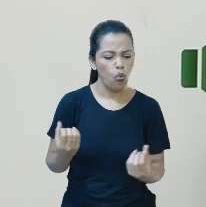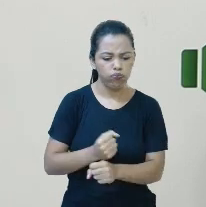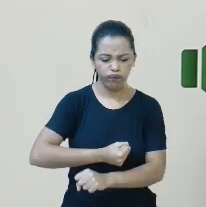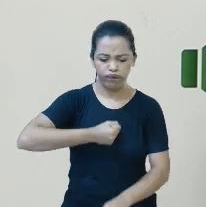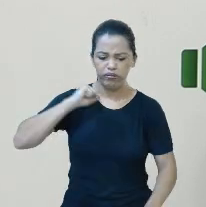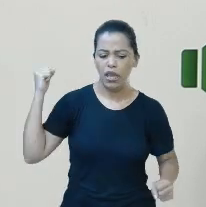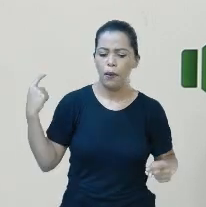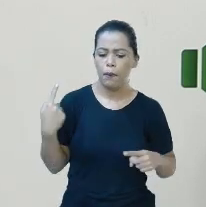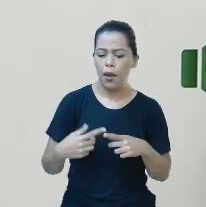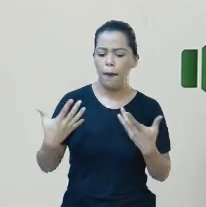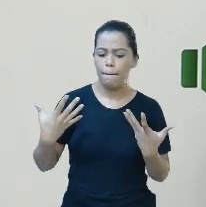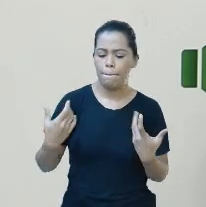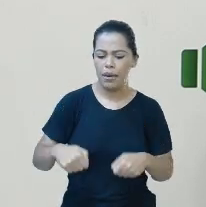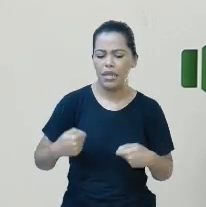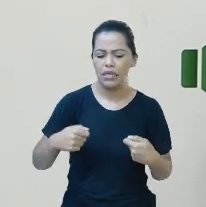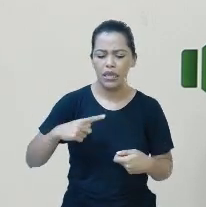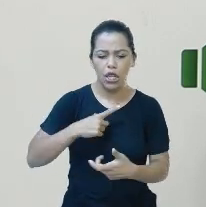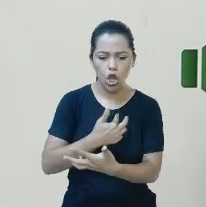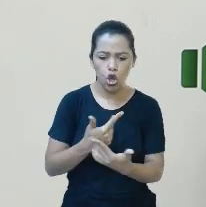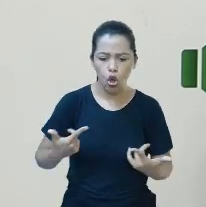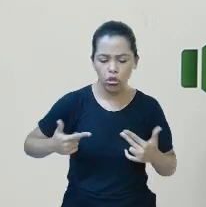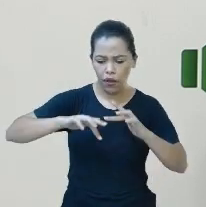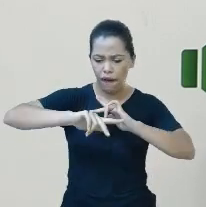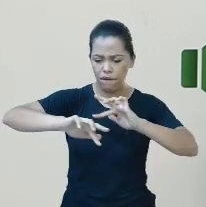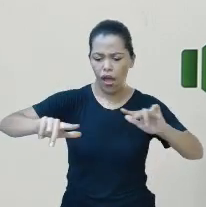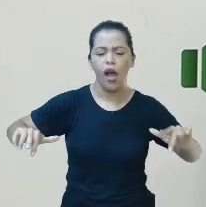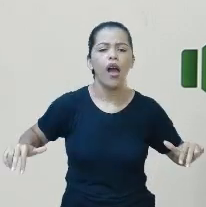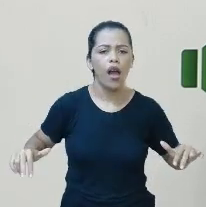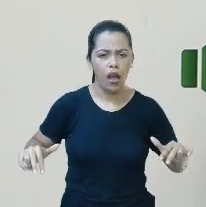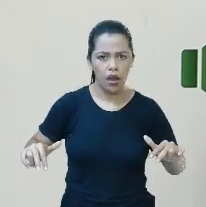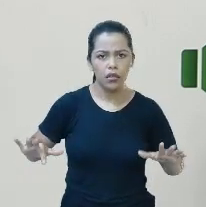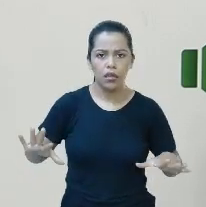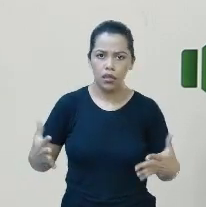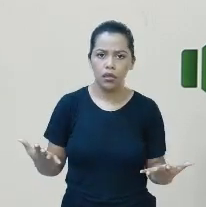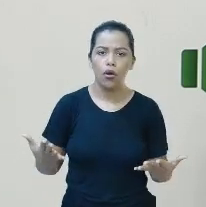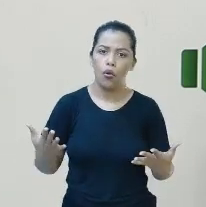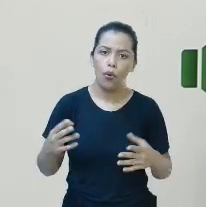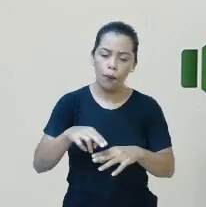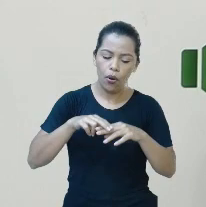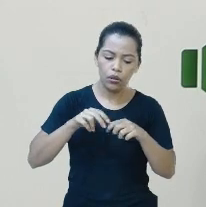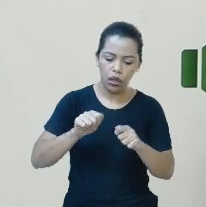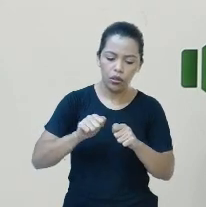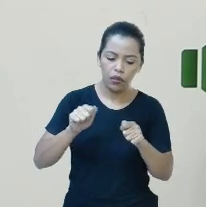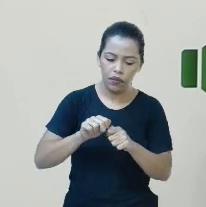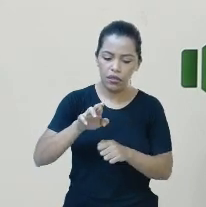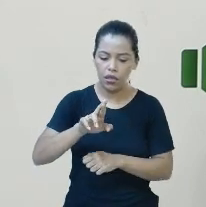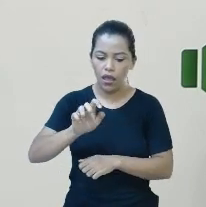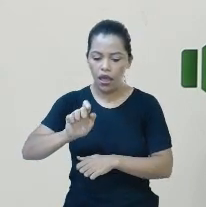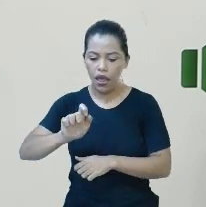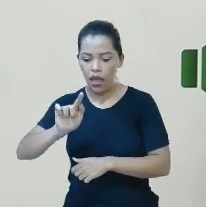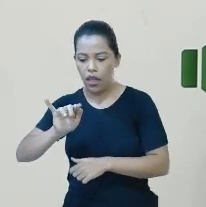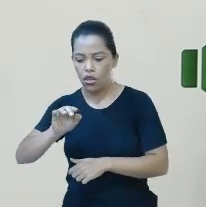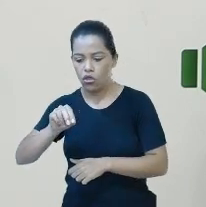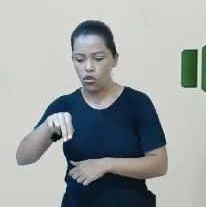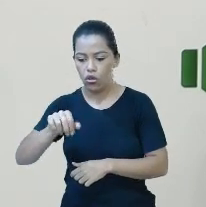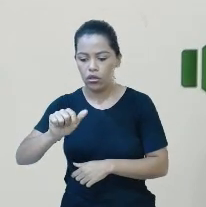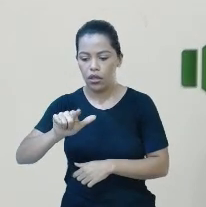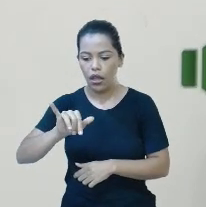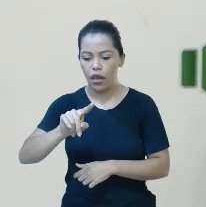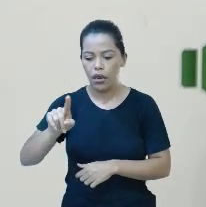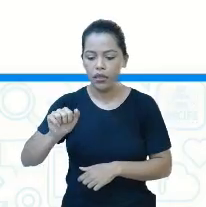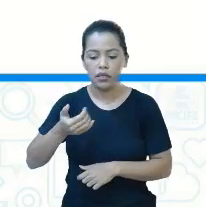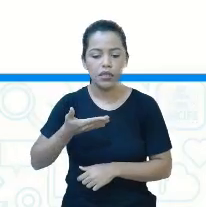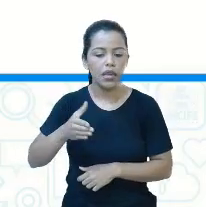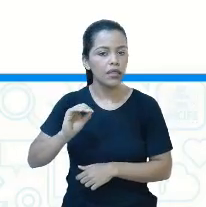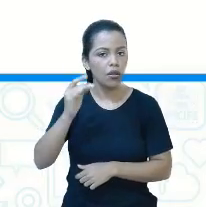tantas necessidades particulares. Então, para isso que foi feita a regionalização, tá certo? Para facilitar um